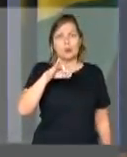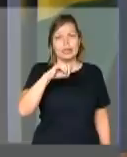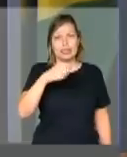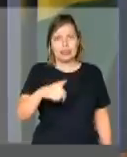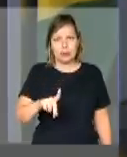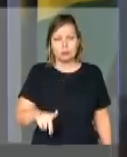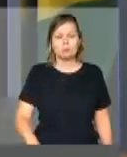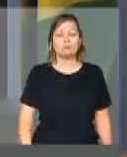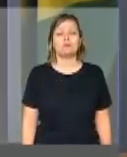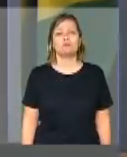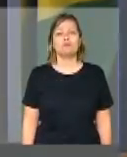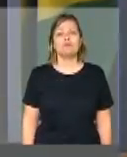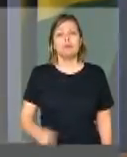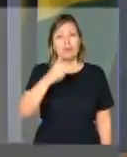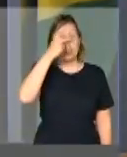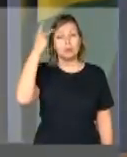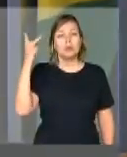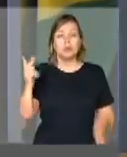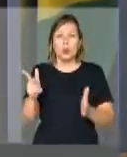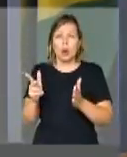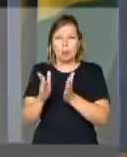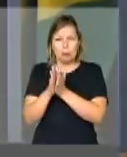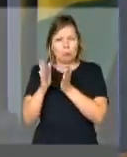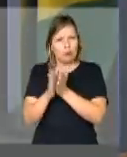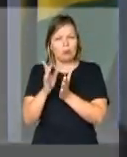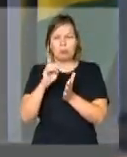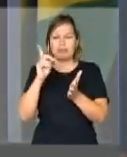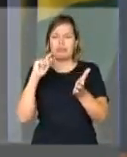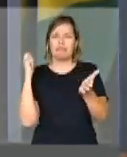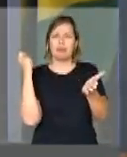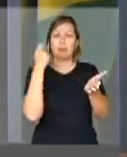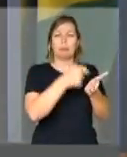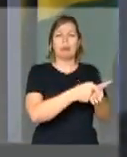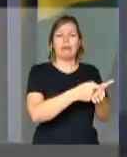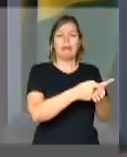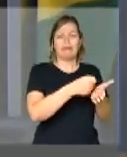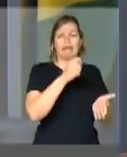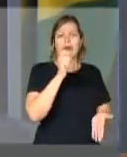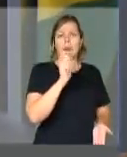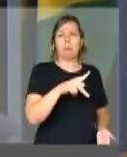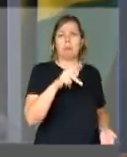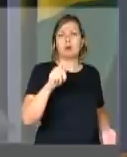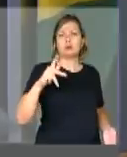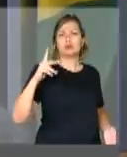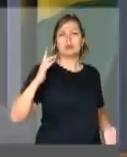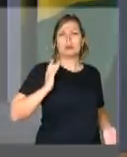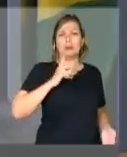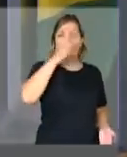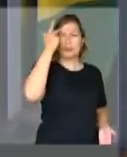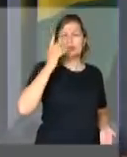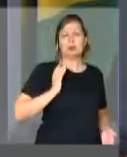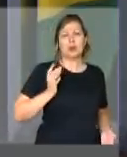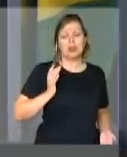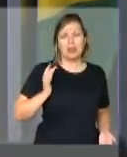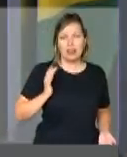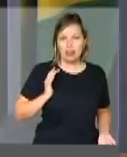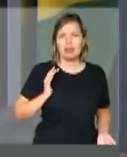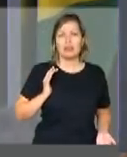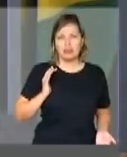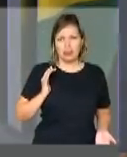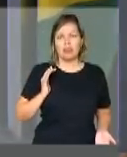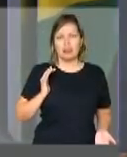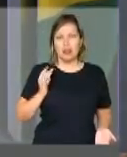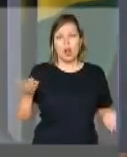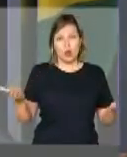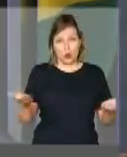pela aposentadoria dos mais ricos, que a nossa Previdência hoje faz. A nossa Previdência é um grande programa de